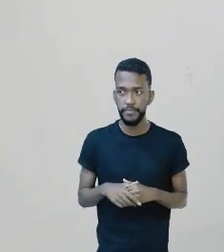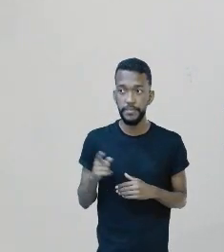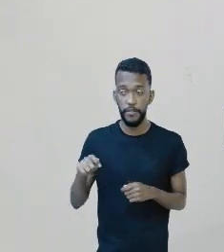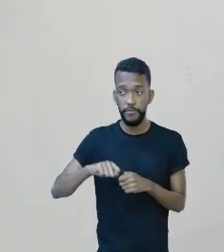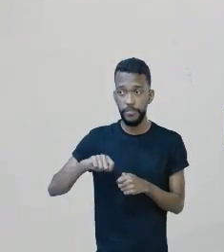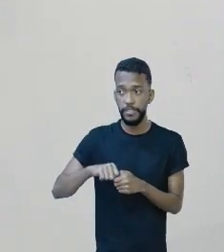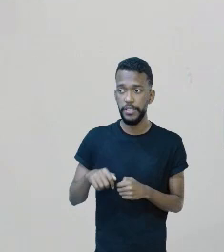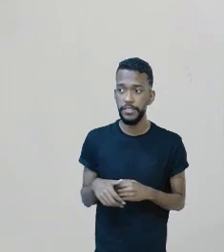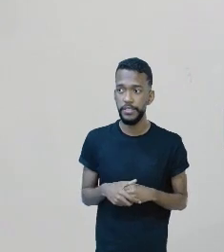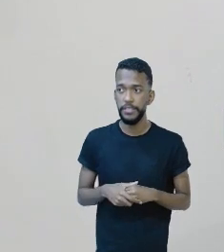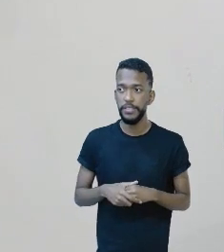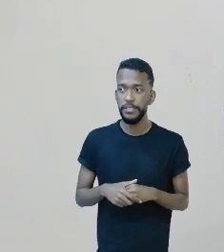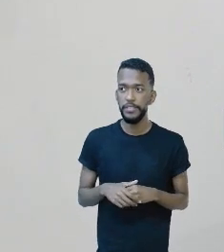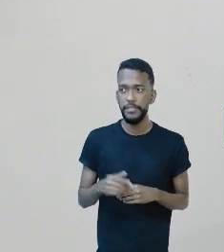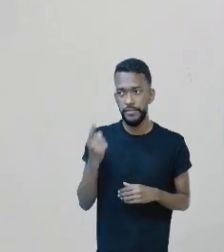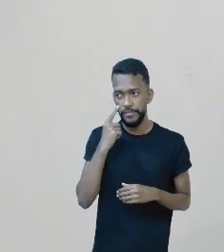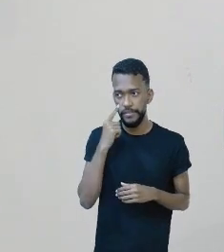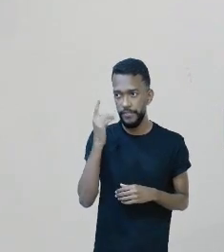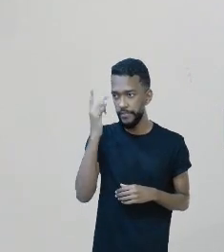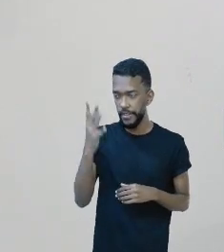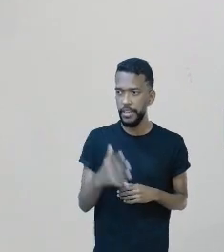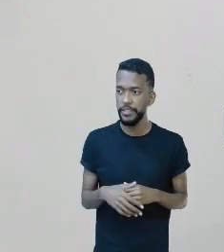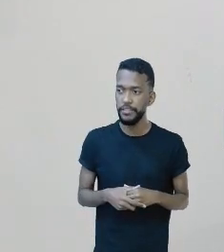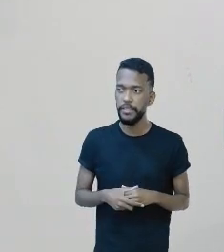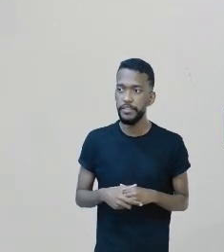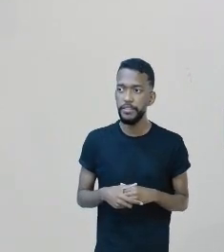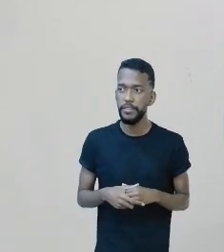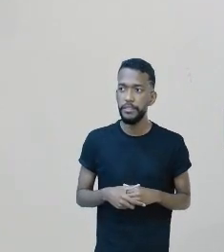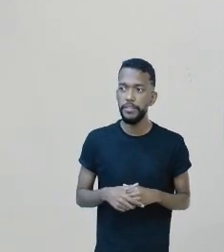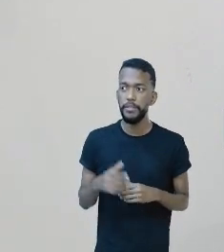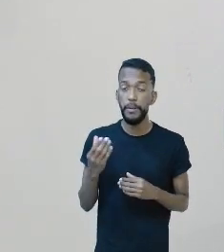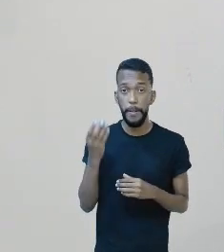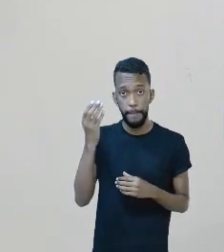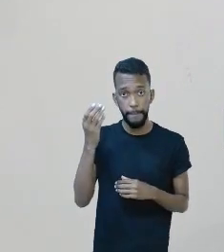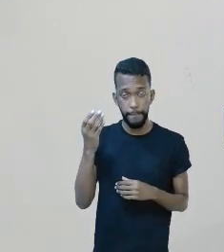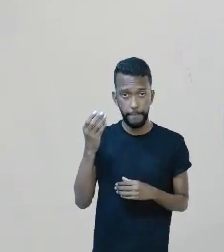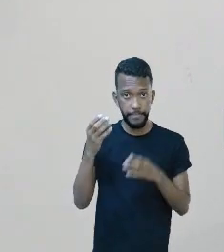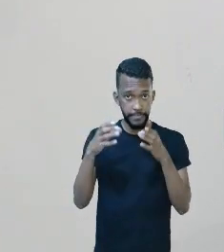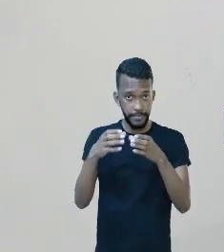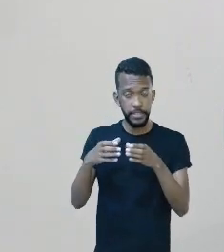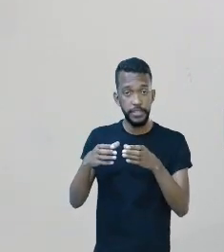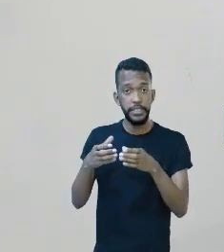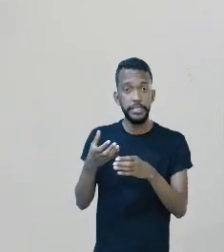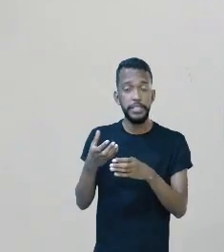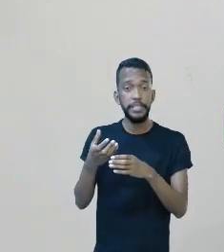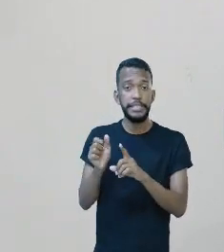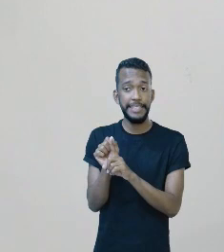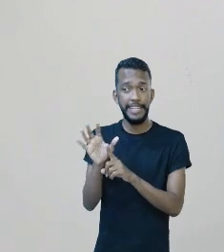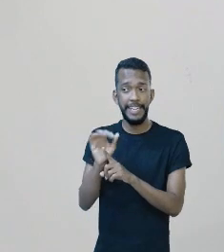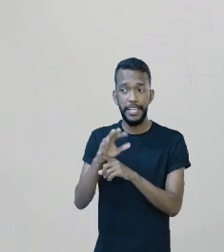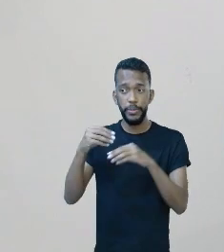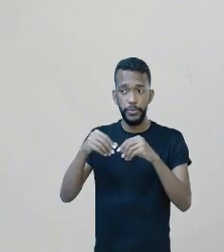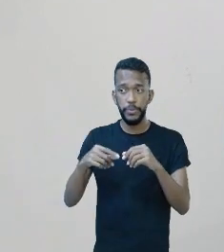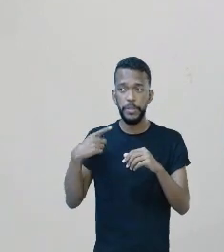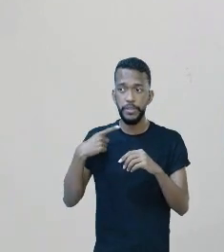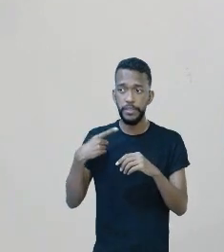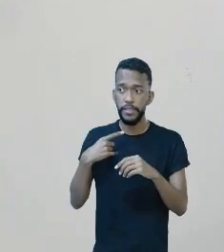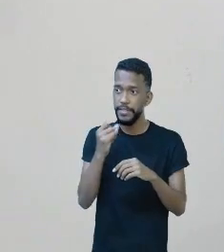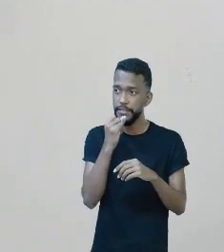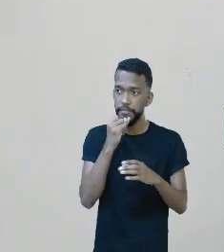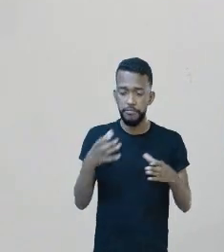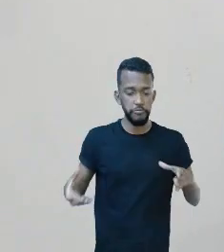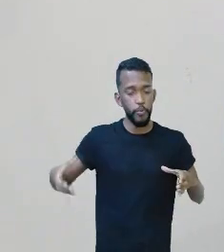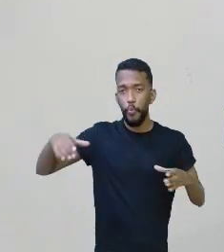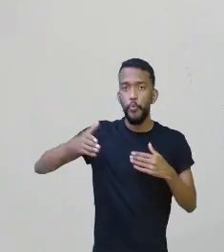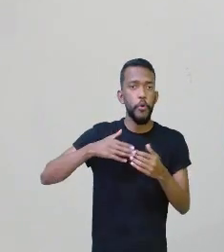fazer aqui, ver como é fácil, minha gente. Eu vou pegar a minha quantidade de trigo e vou jogar numa vasilha que